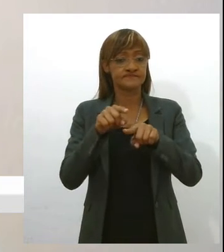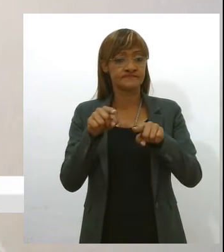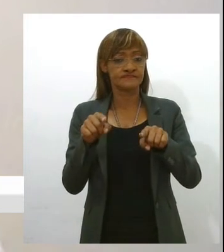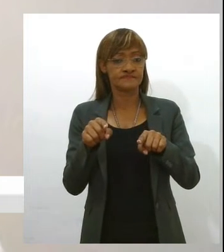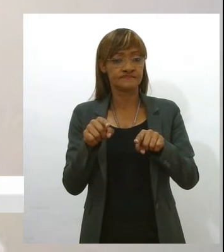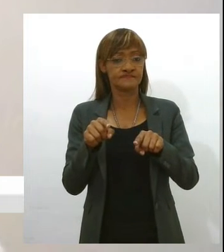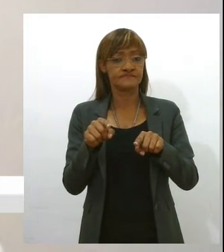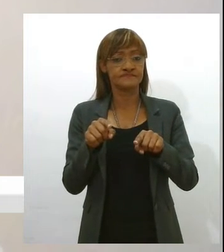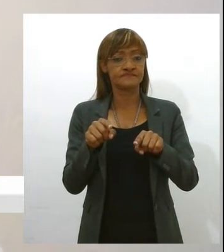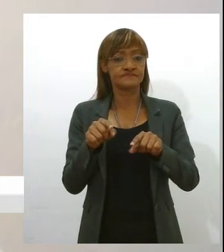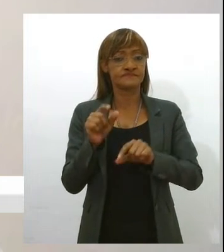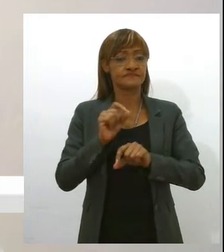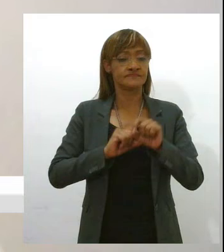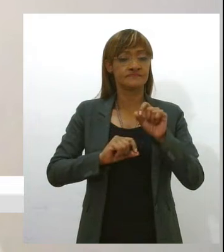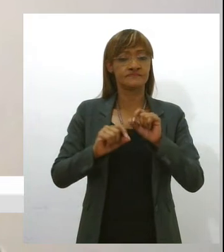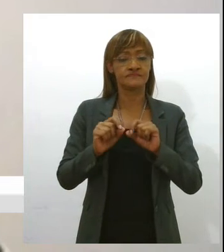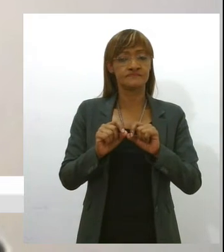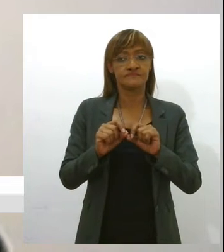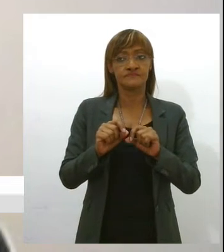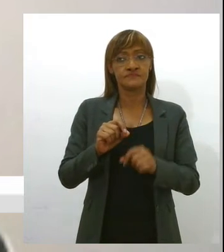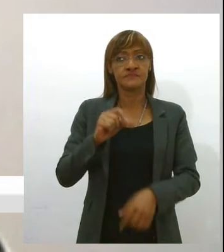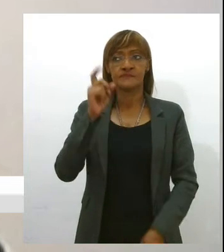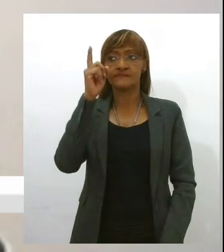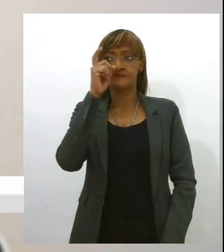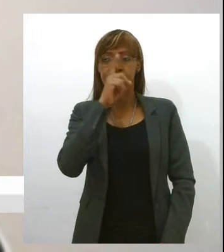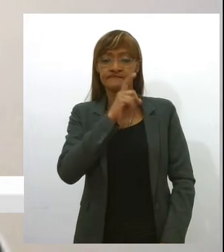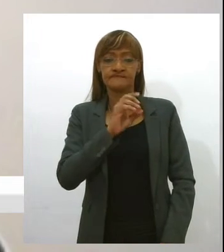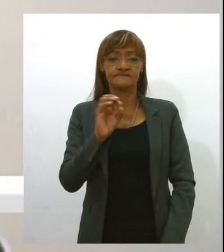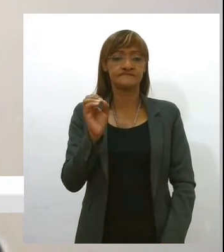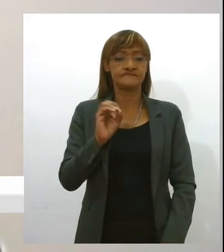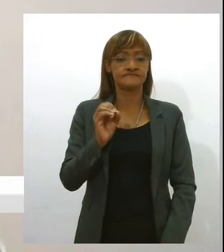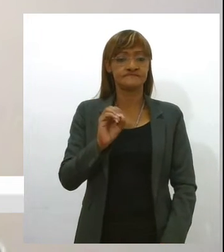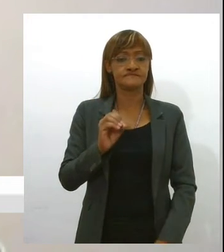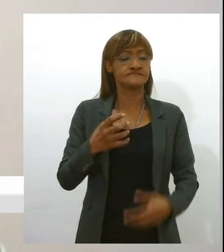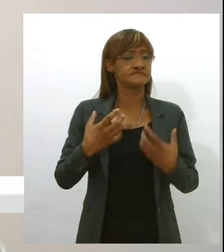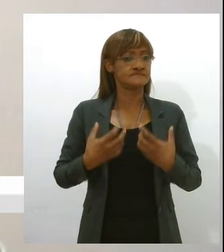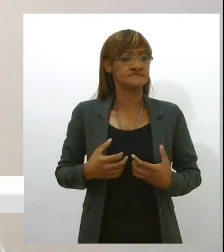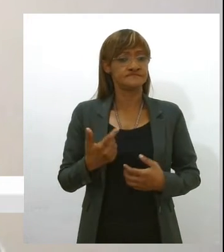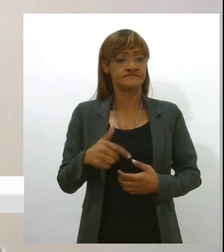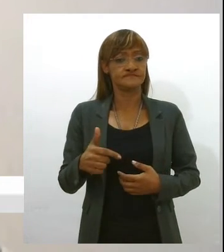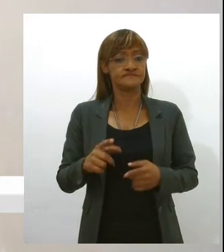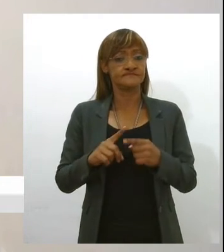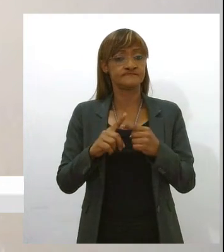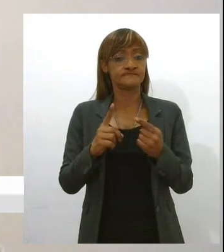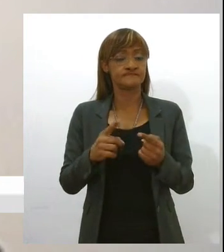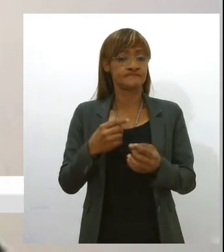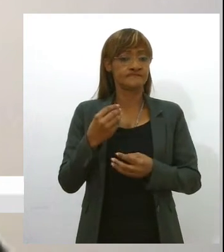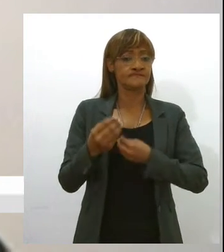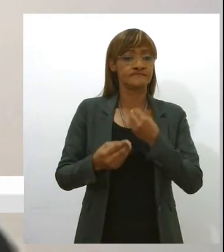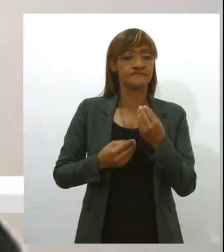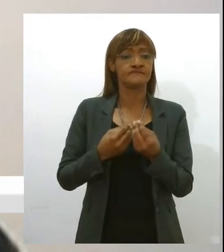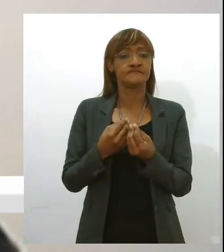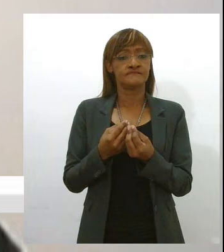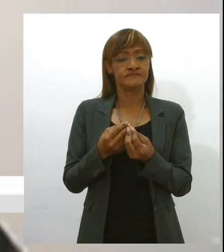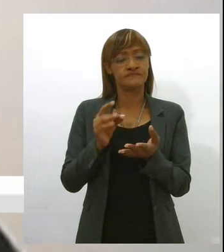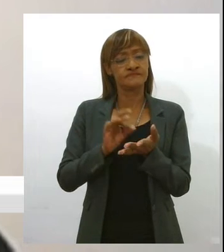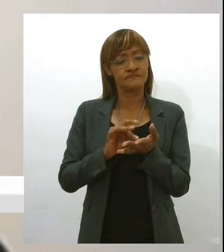Não vai ser difícil, não vai se envolver, não vai ser cansativo. Mas leve no sentido, assim, de tirar um pouco esse aspecto